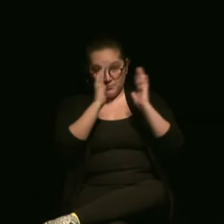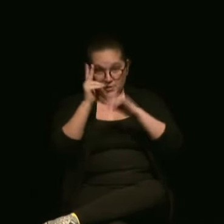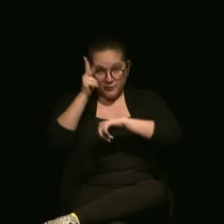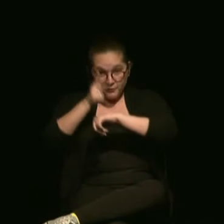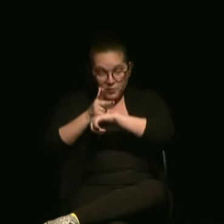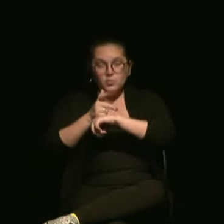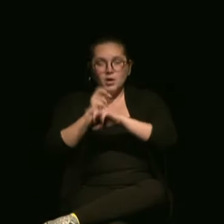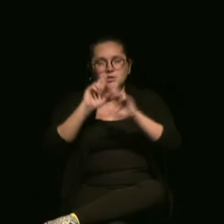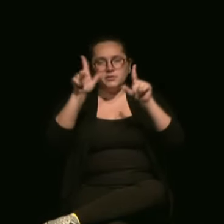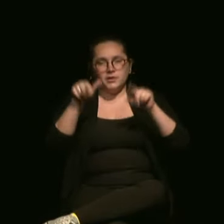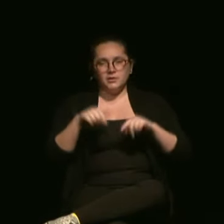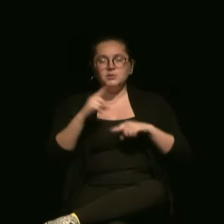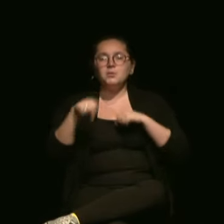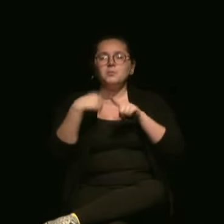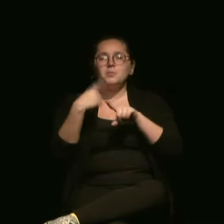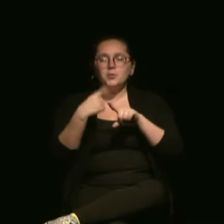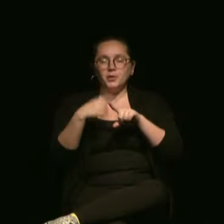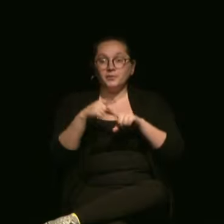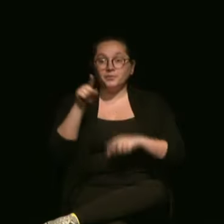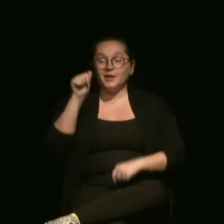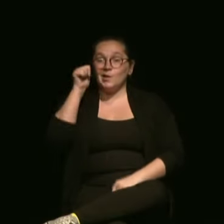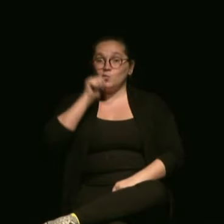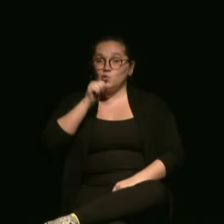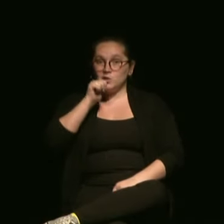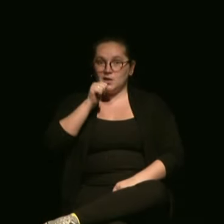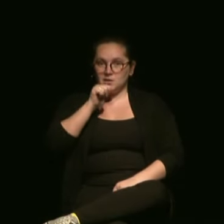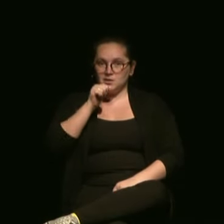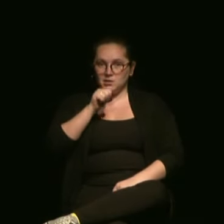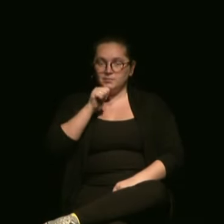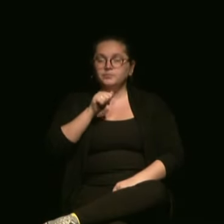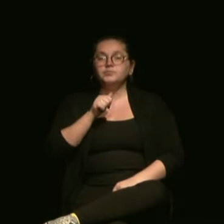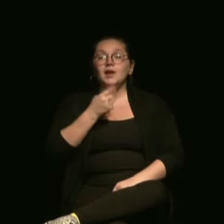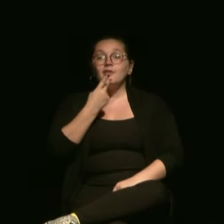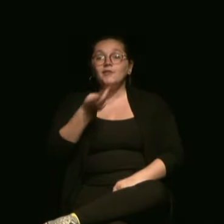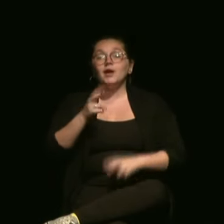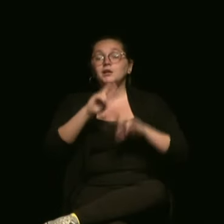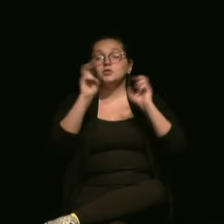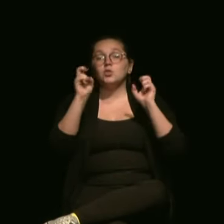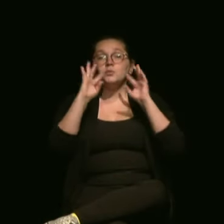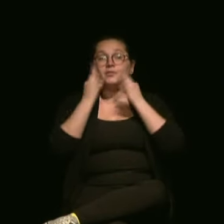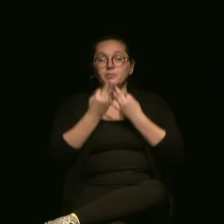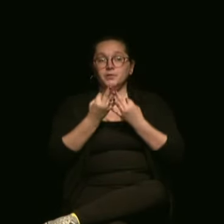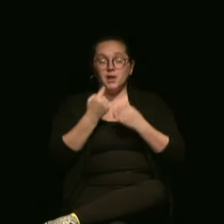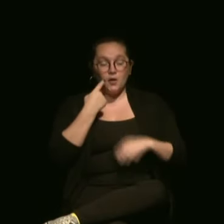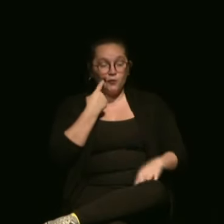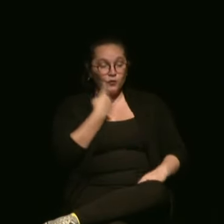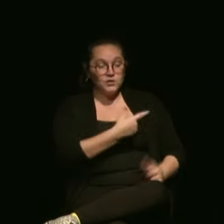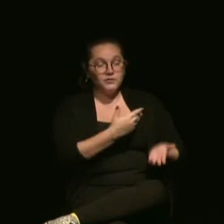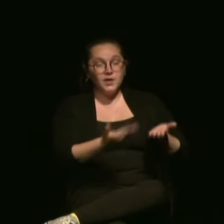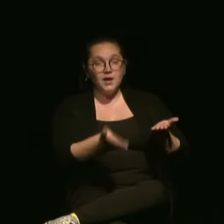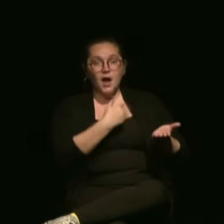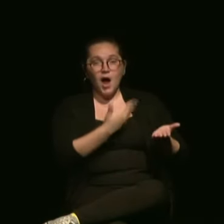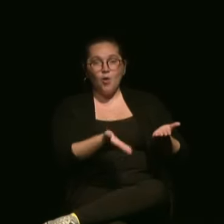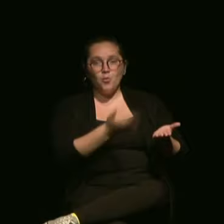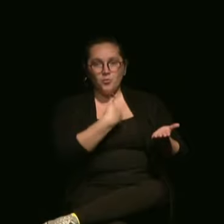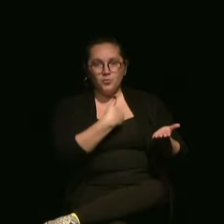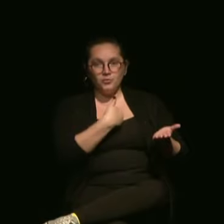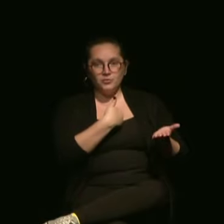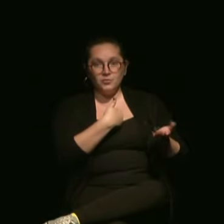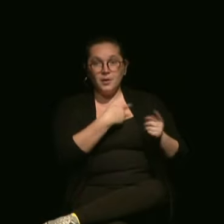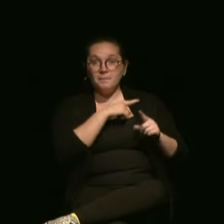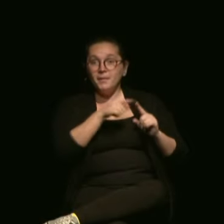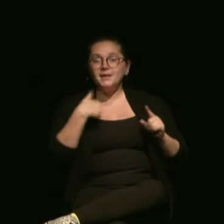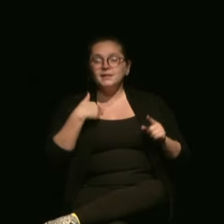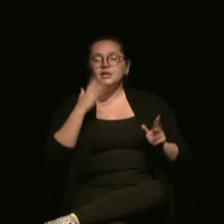Aquela senhora fala da família dela. E aí você vê um álbum. Esse álbum já está na